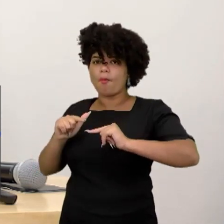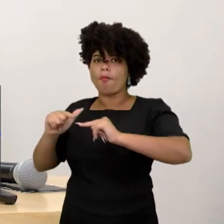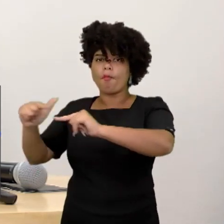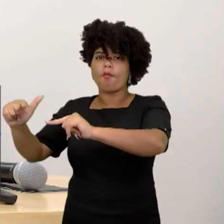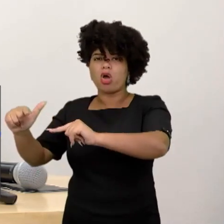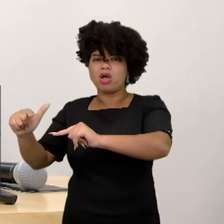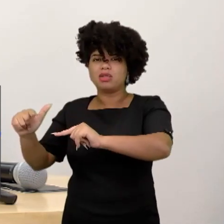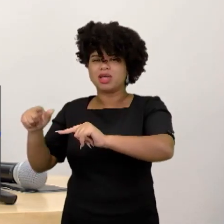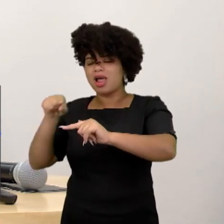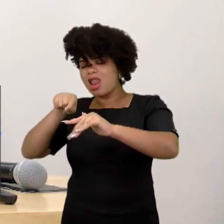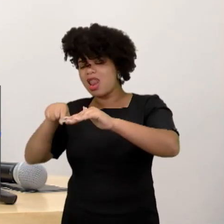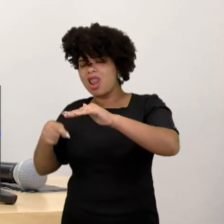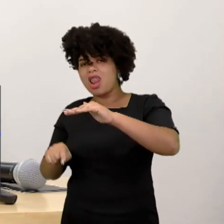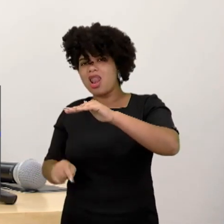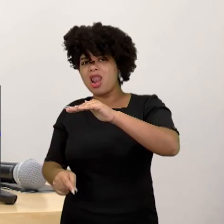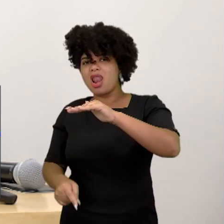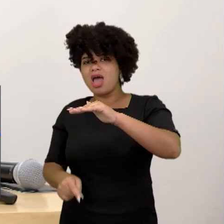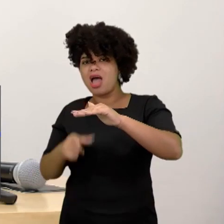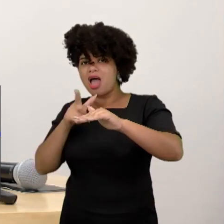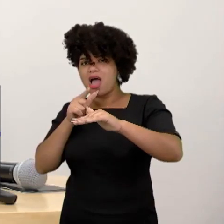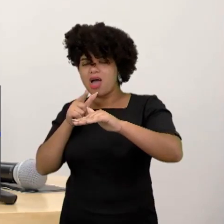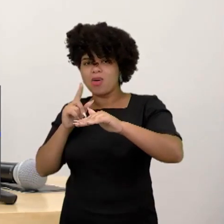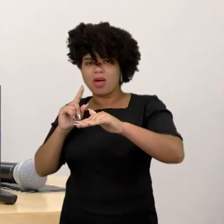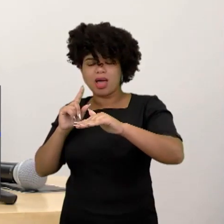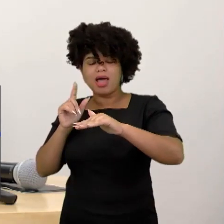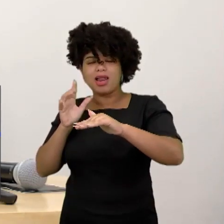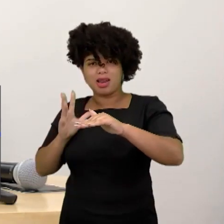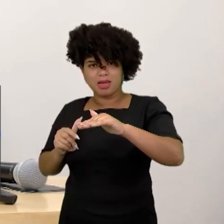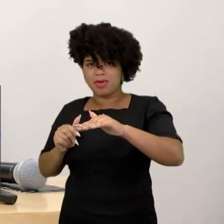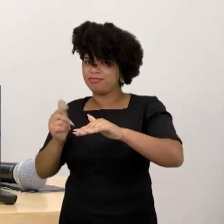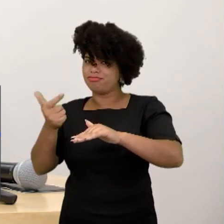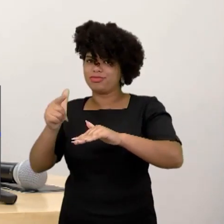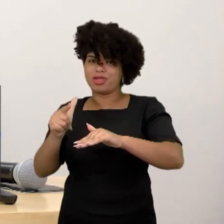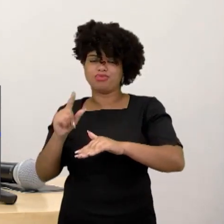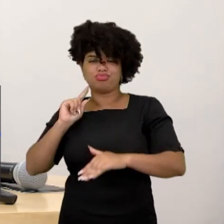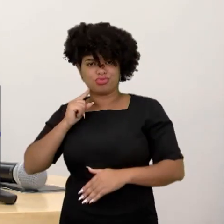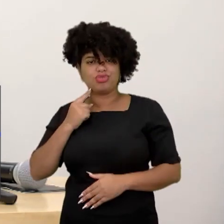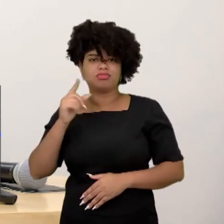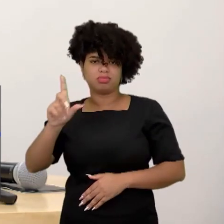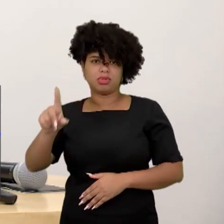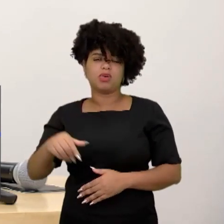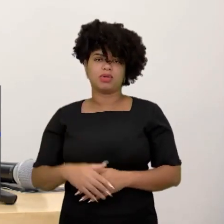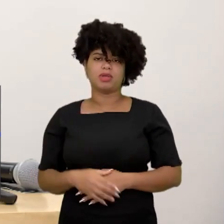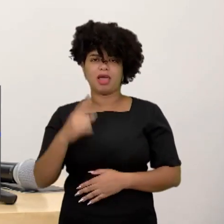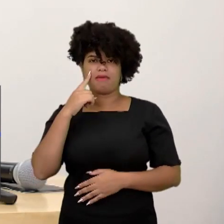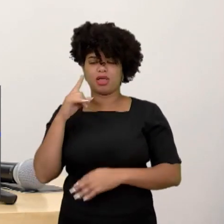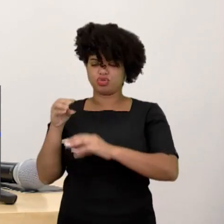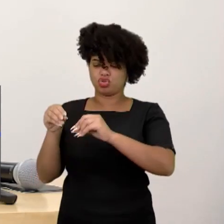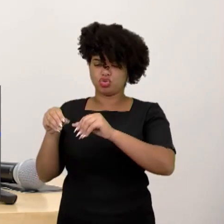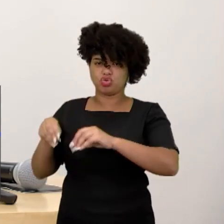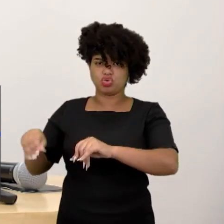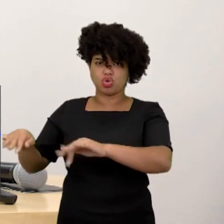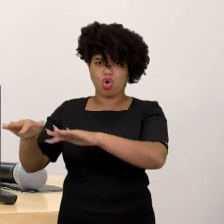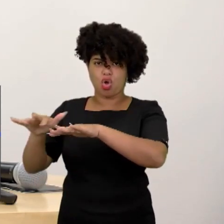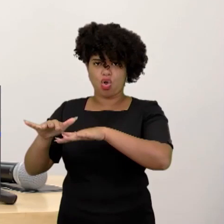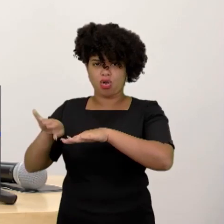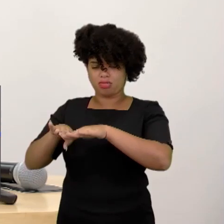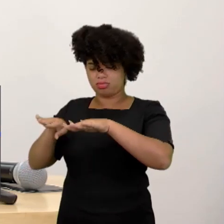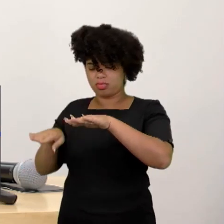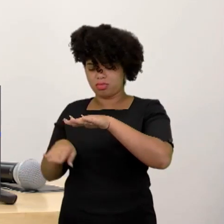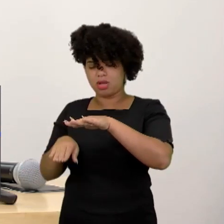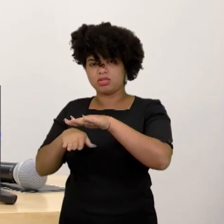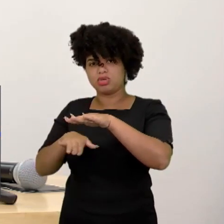ainda. Por isso que tem, né, essa relação entre o solo e a água. E, logicamente, né, você utilizando